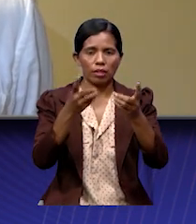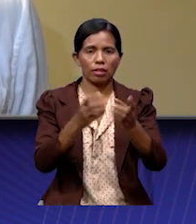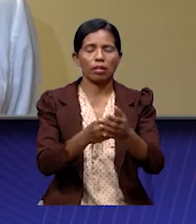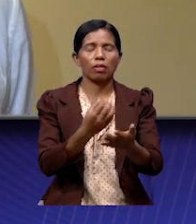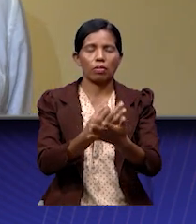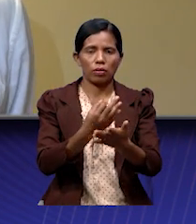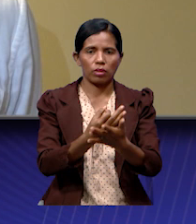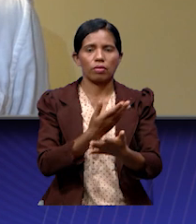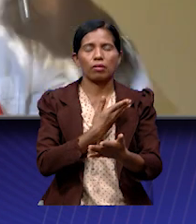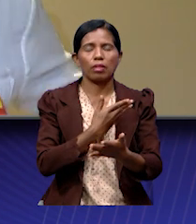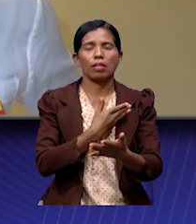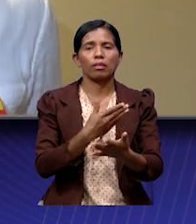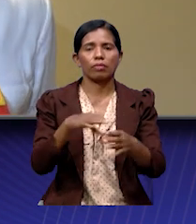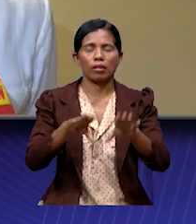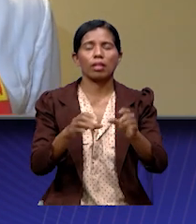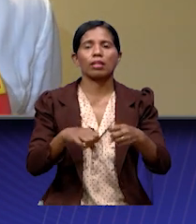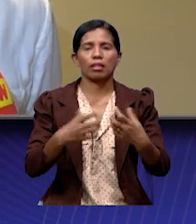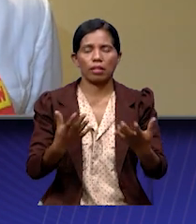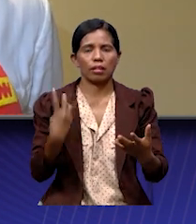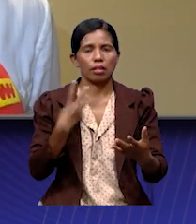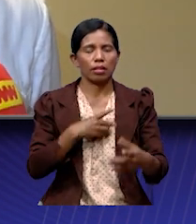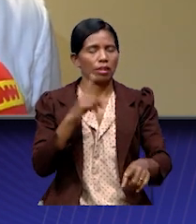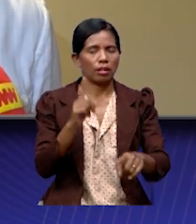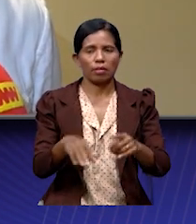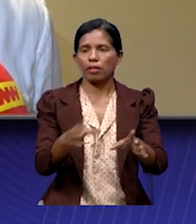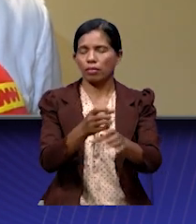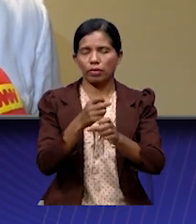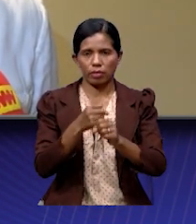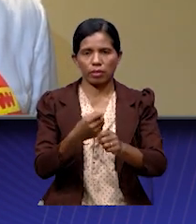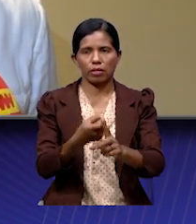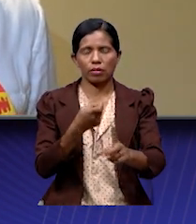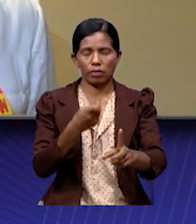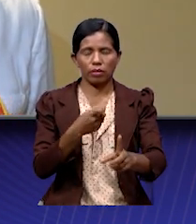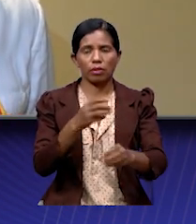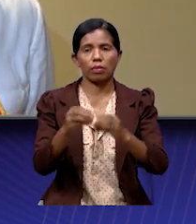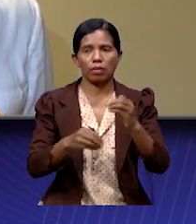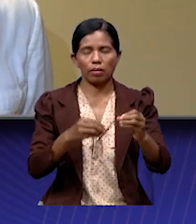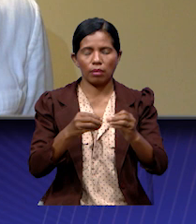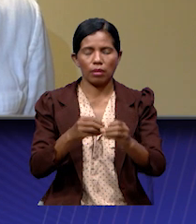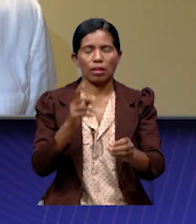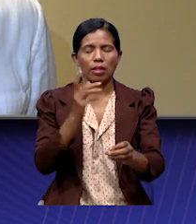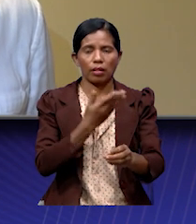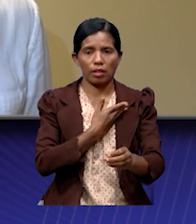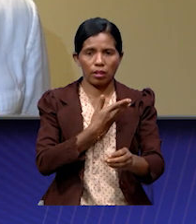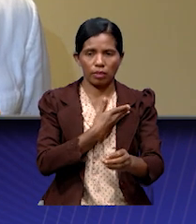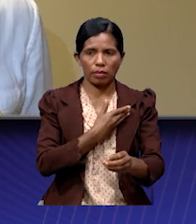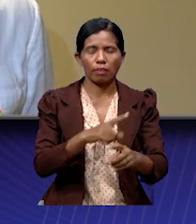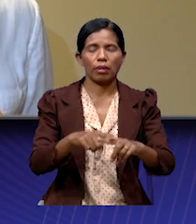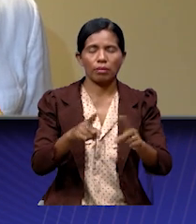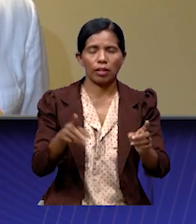transporta mina to esser ne fatti ita la vele fotti medidas con ba falling ita tamba ita